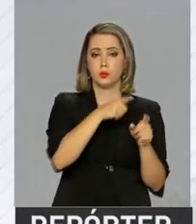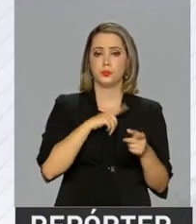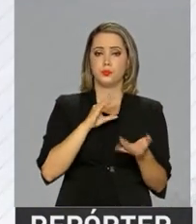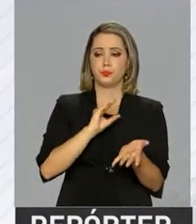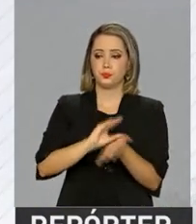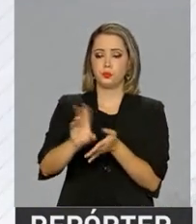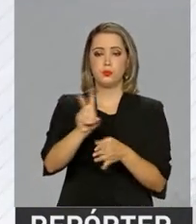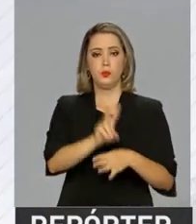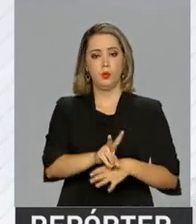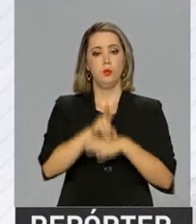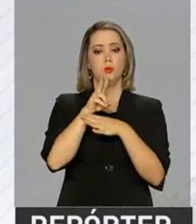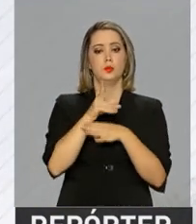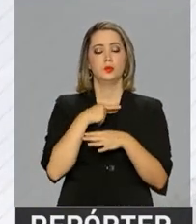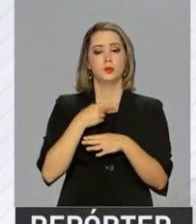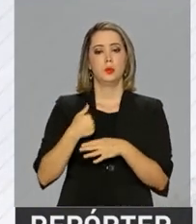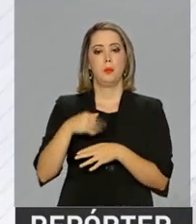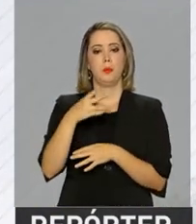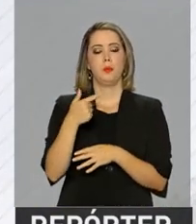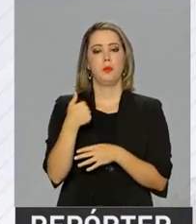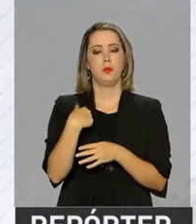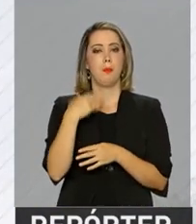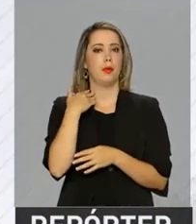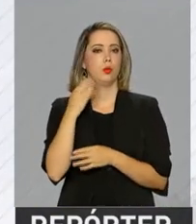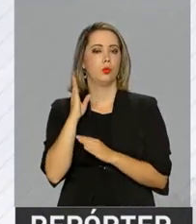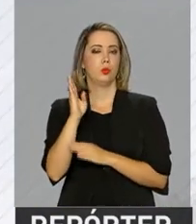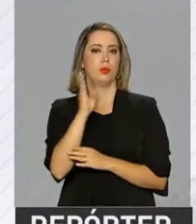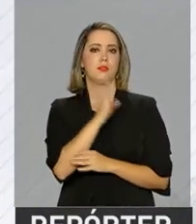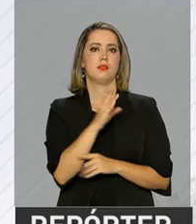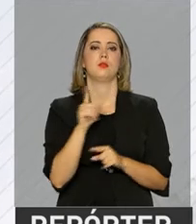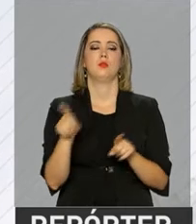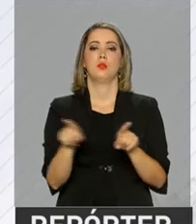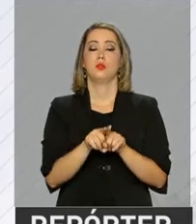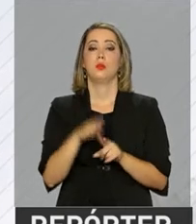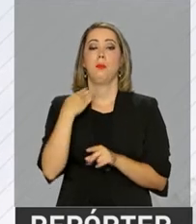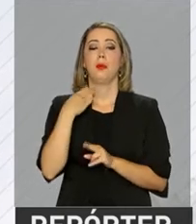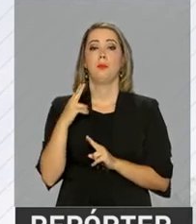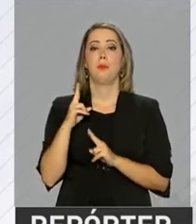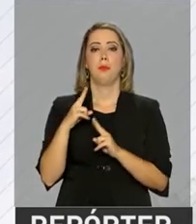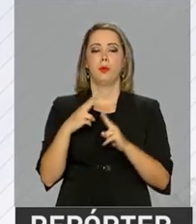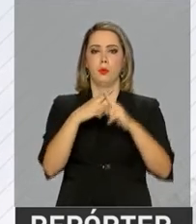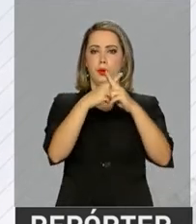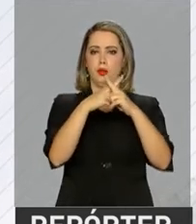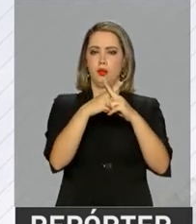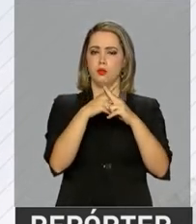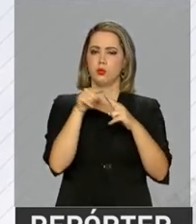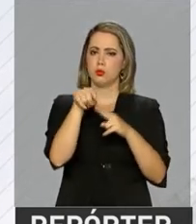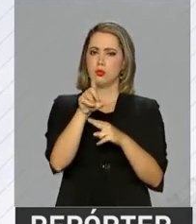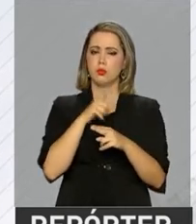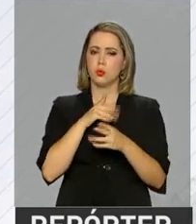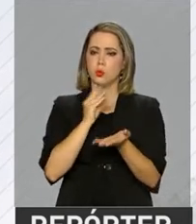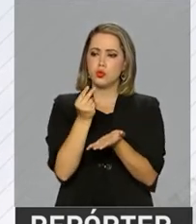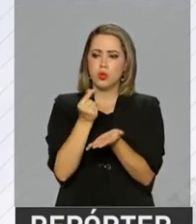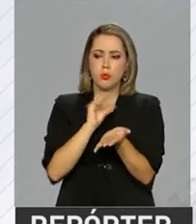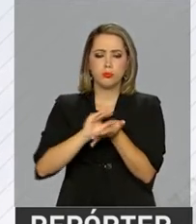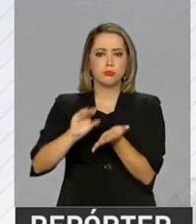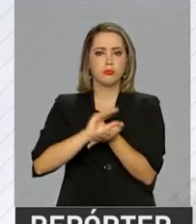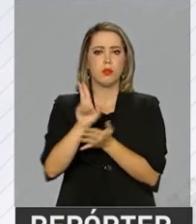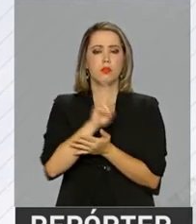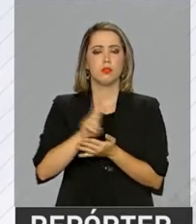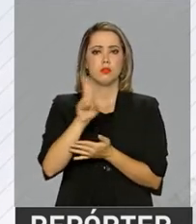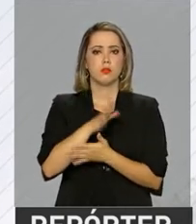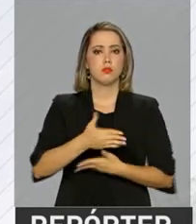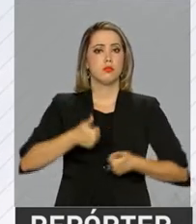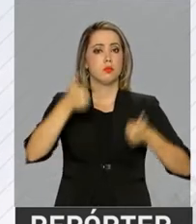para concessões municipais vão ser liberadas pelo Banco do Brasil e Caixa Econômica Federal. Os recursos vão ser utilizados para